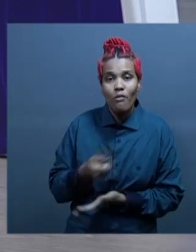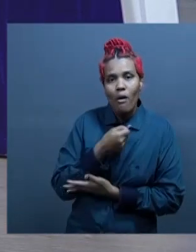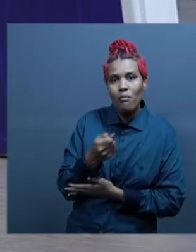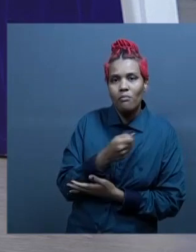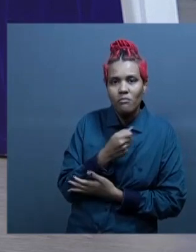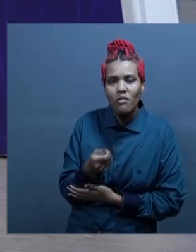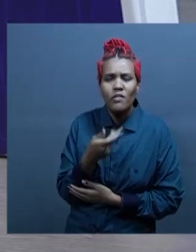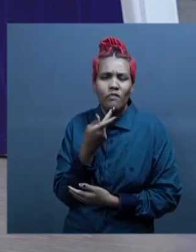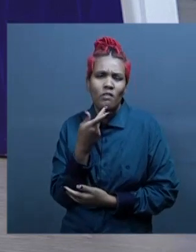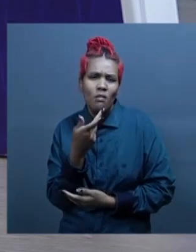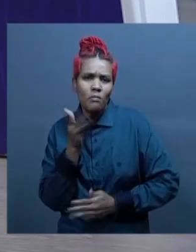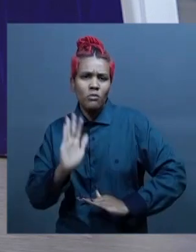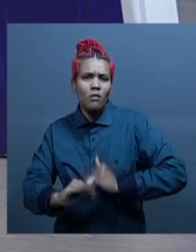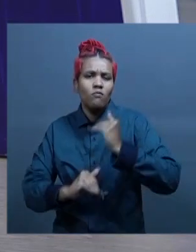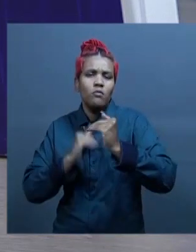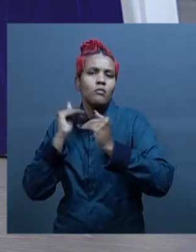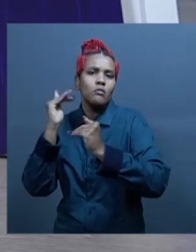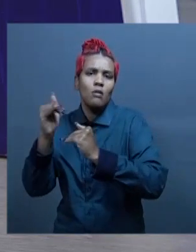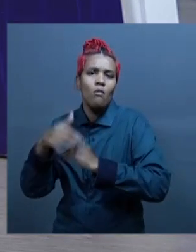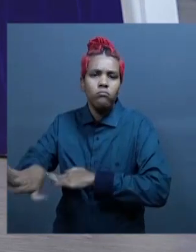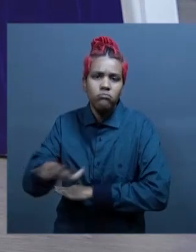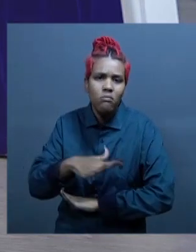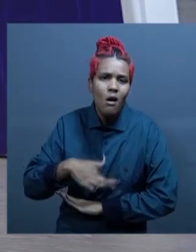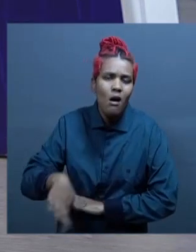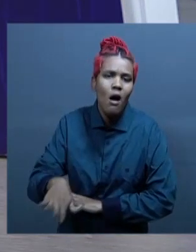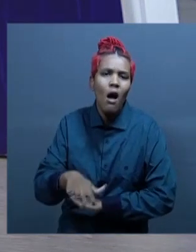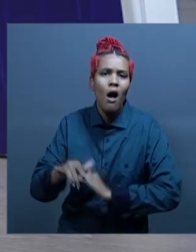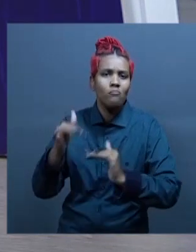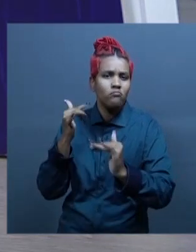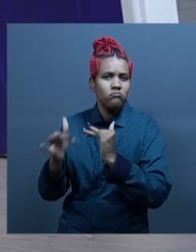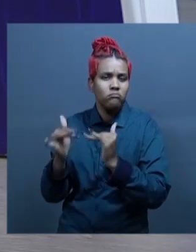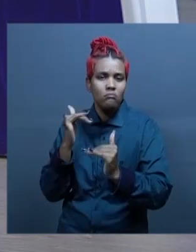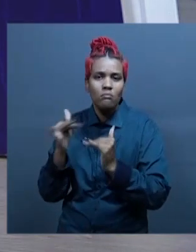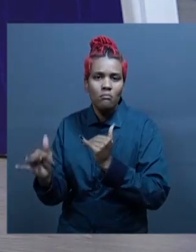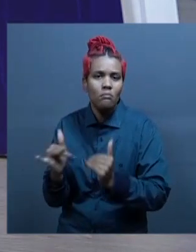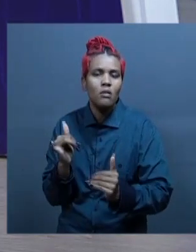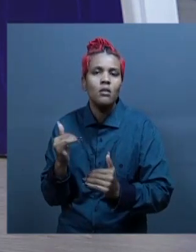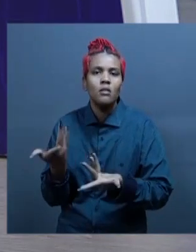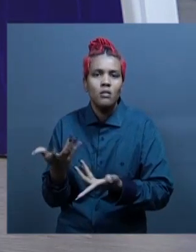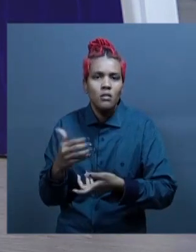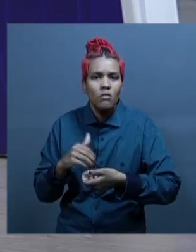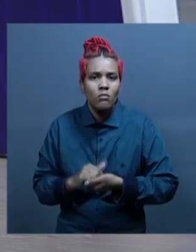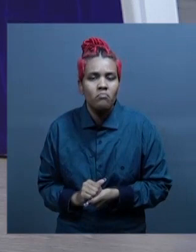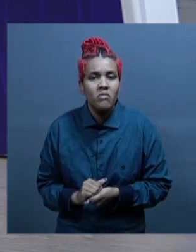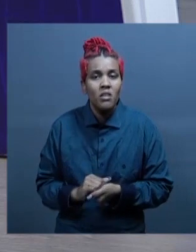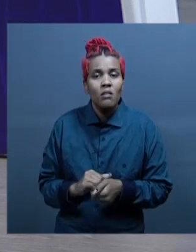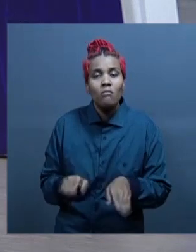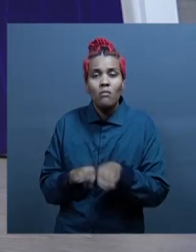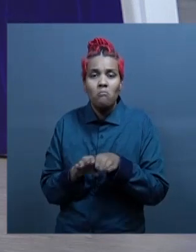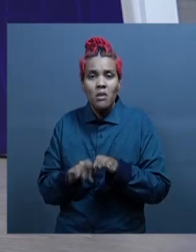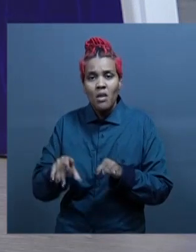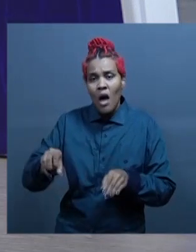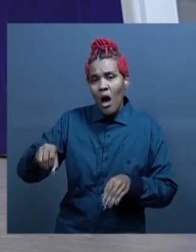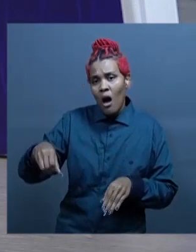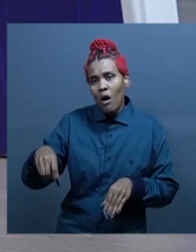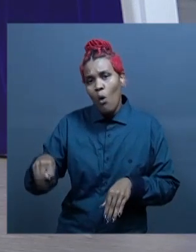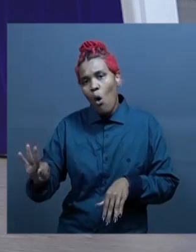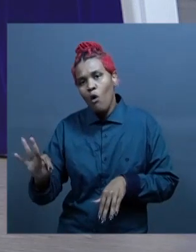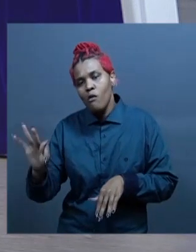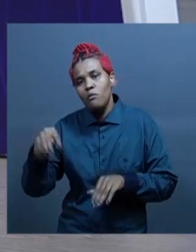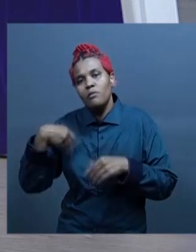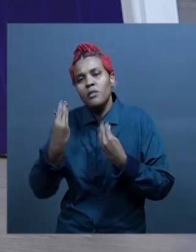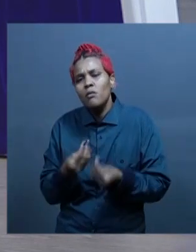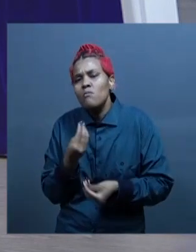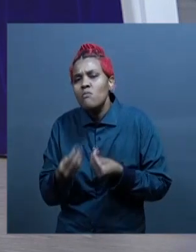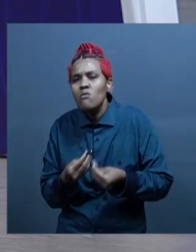do mercado publicitário e gestão dos mídias online e offline então como é que vocês observam essa evolução na